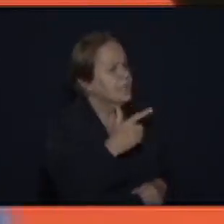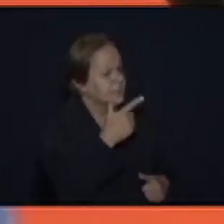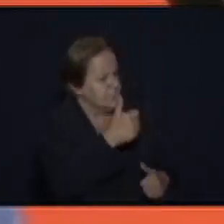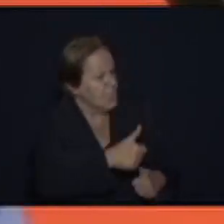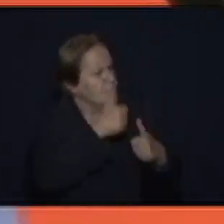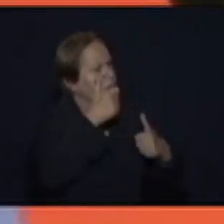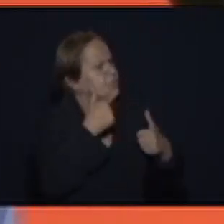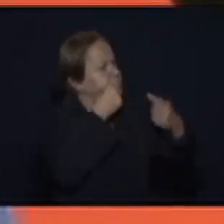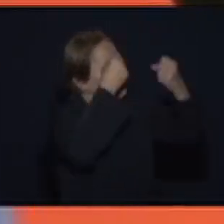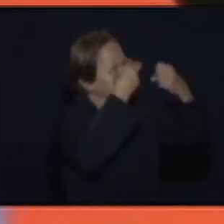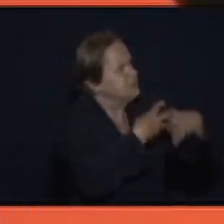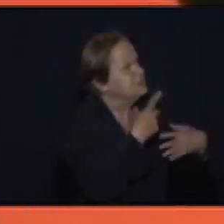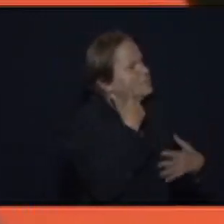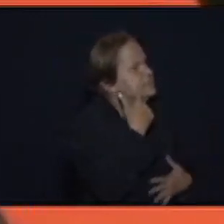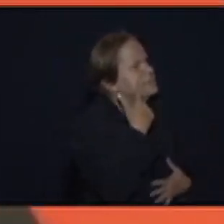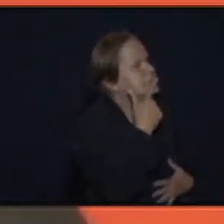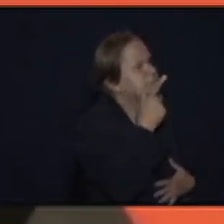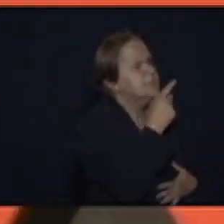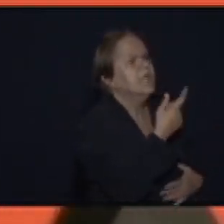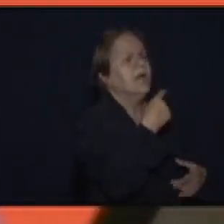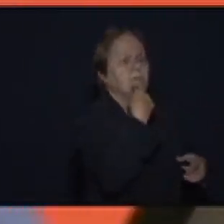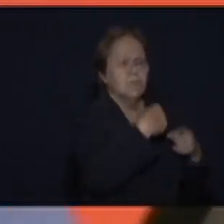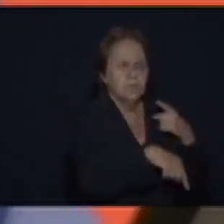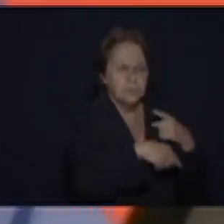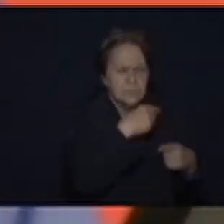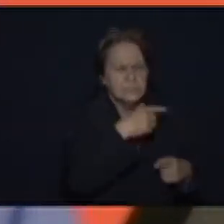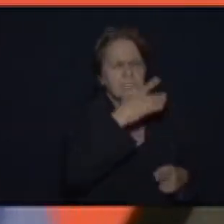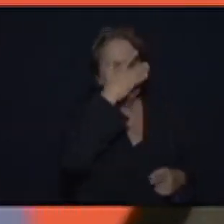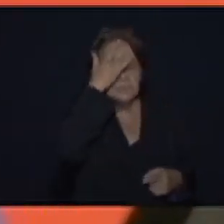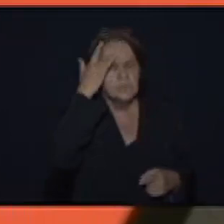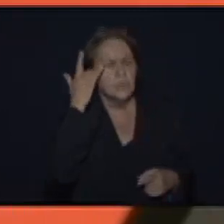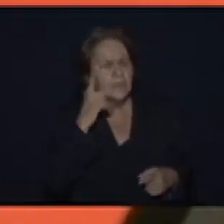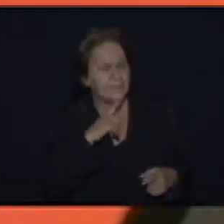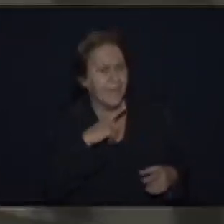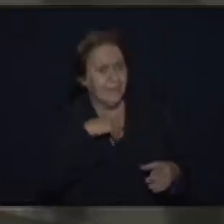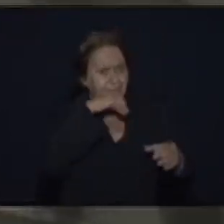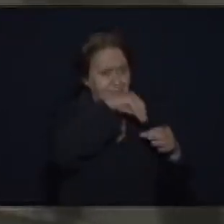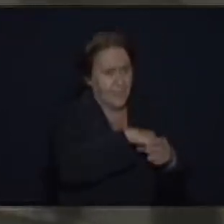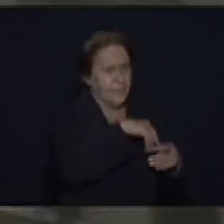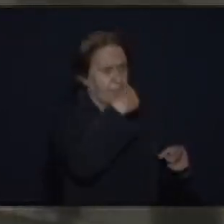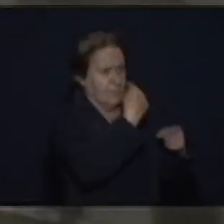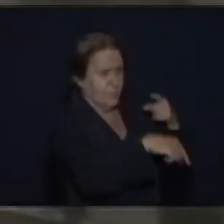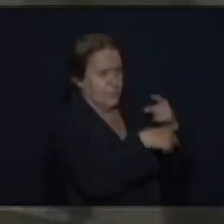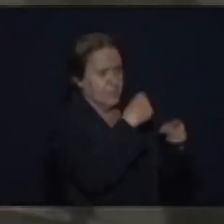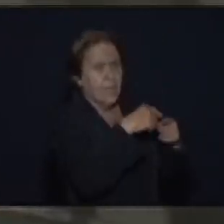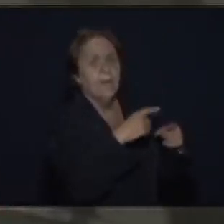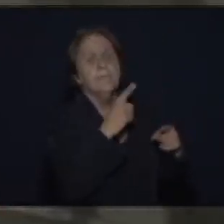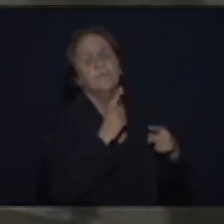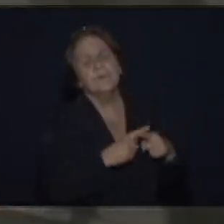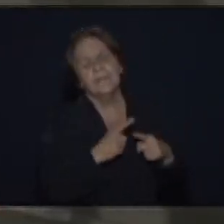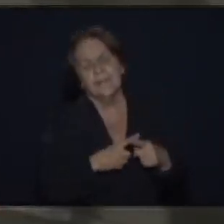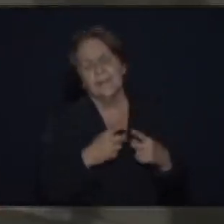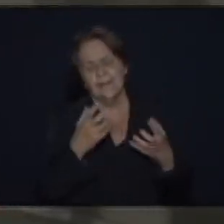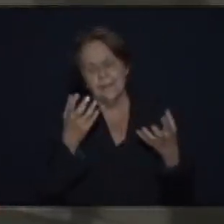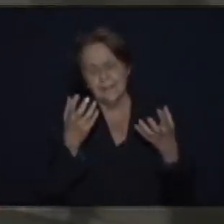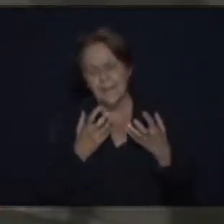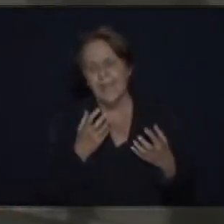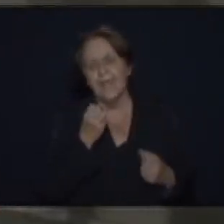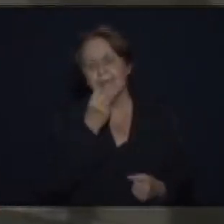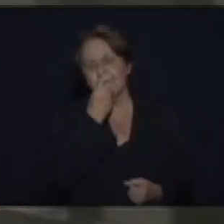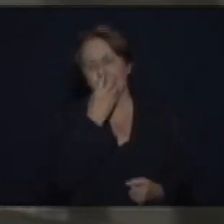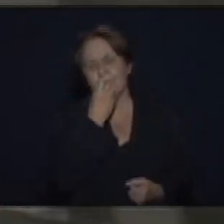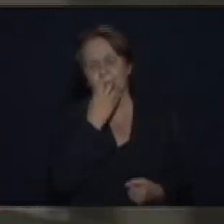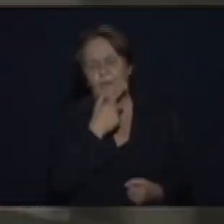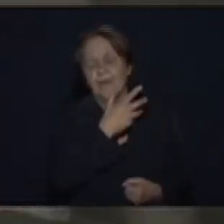transformadora porque todo mundo que está na política eu tenho certeza que está lá porque quer fazer o bem Ninguém ganha